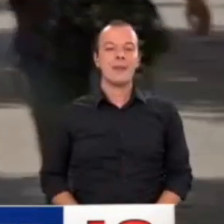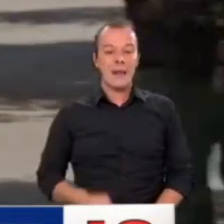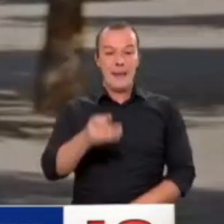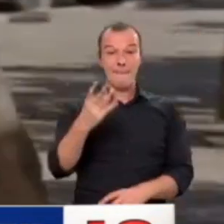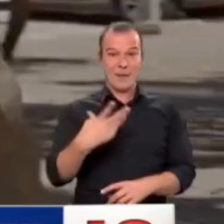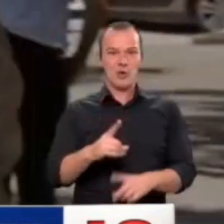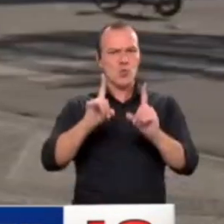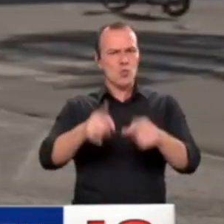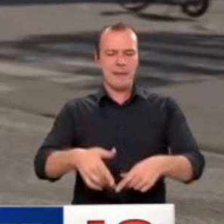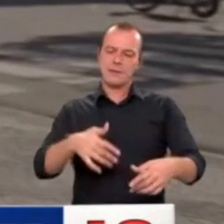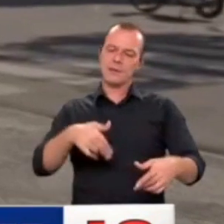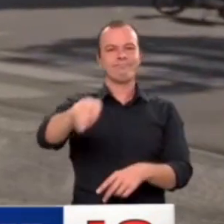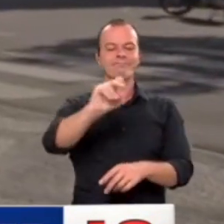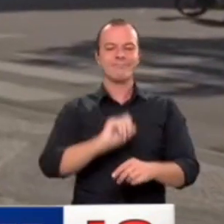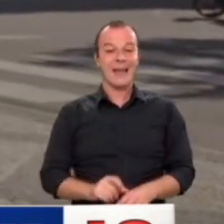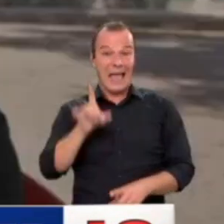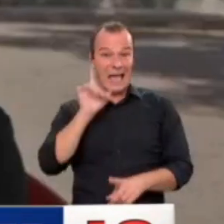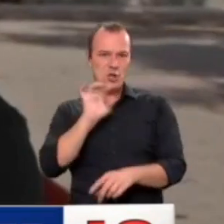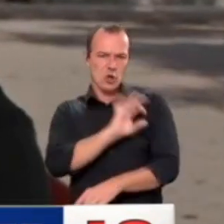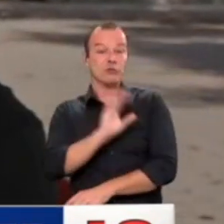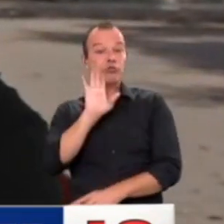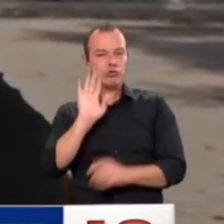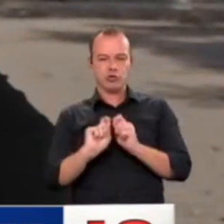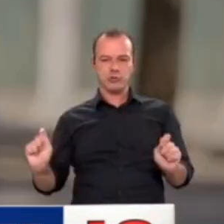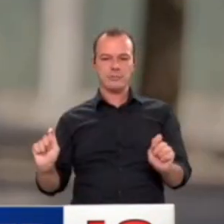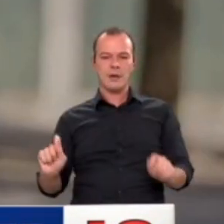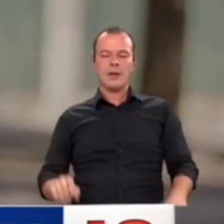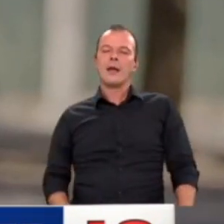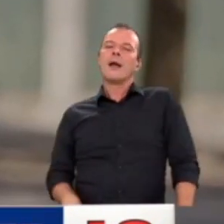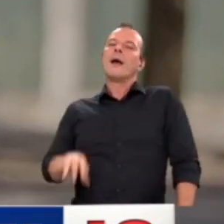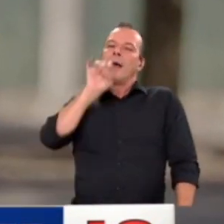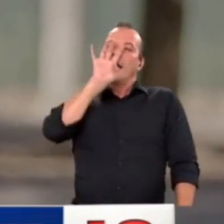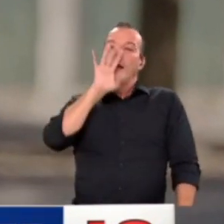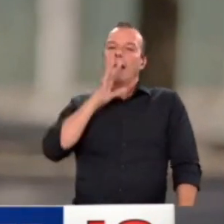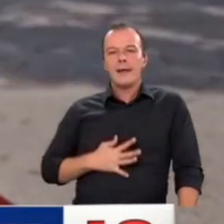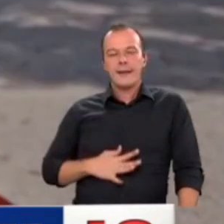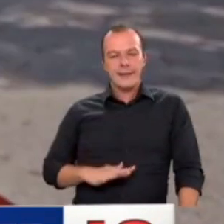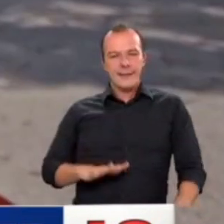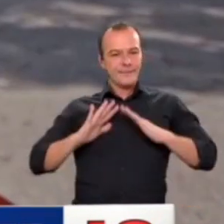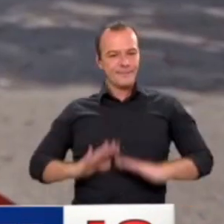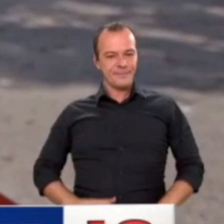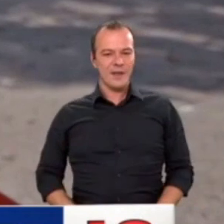em ação. As senhoras que estão a assistir suspiram.